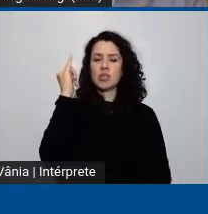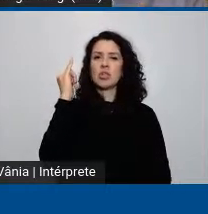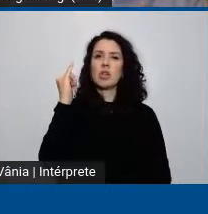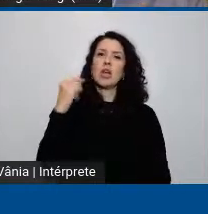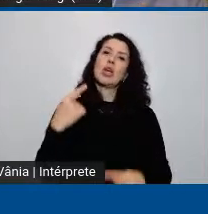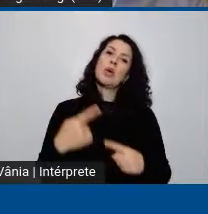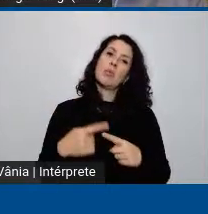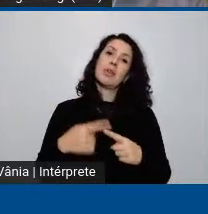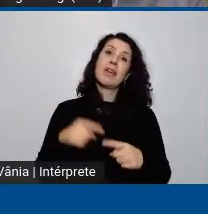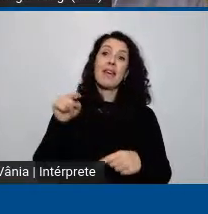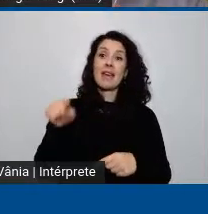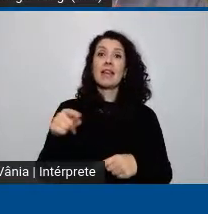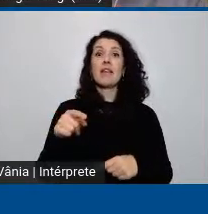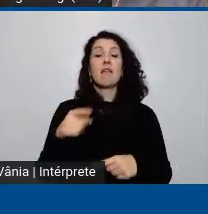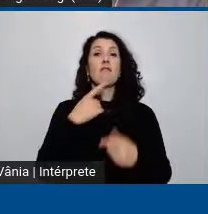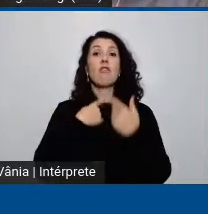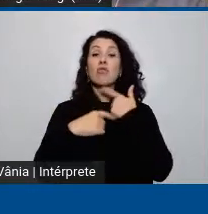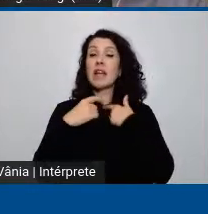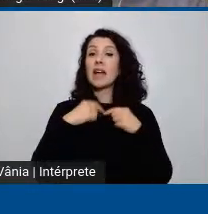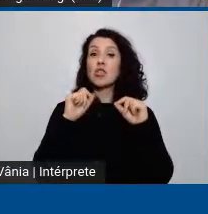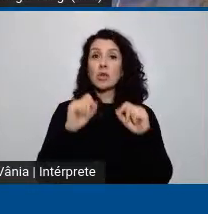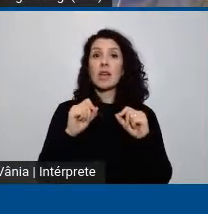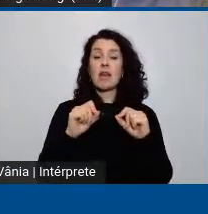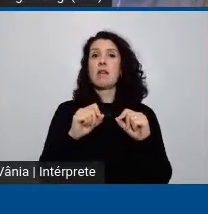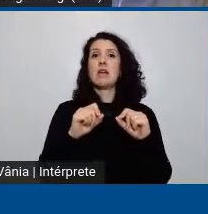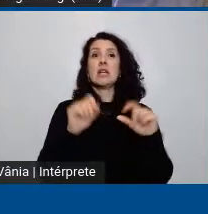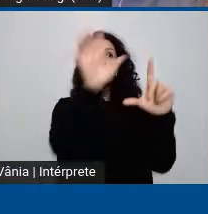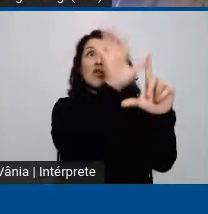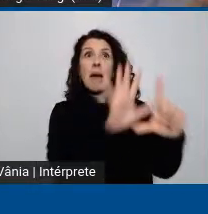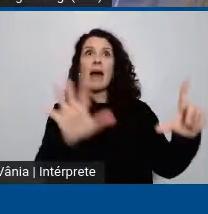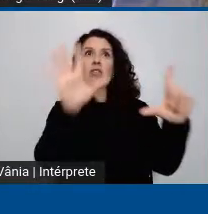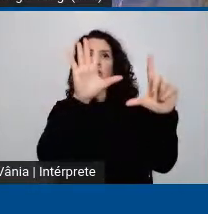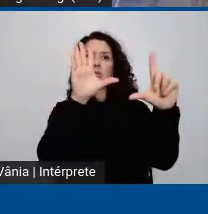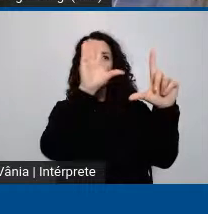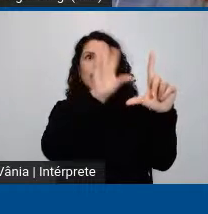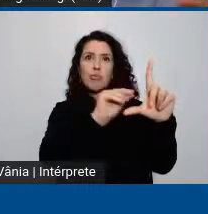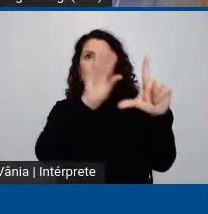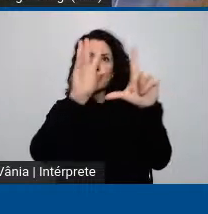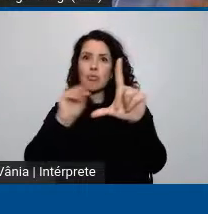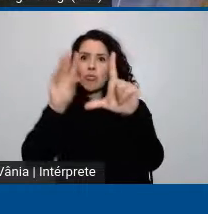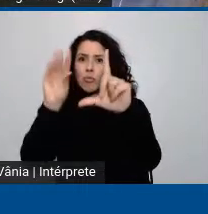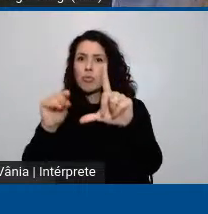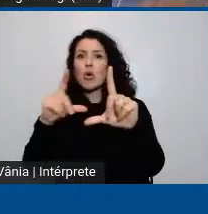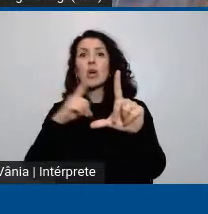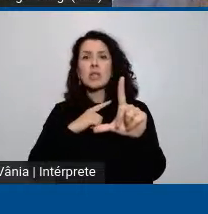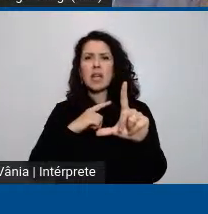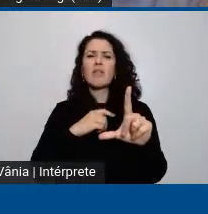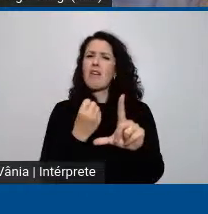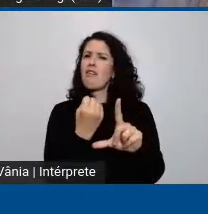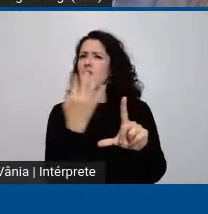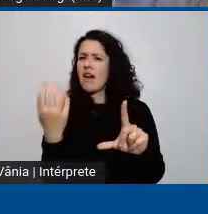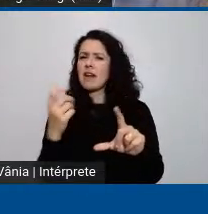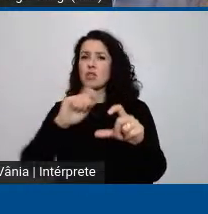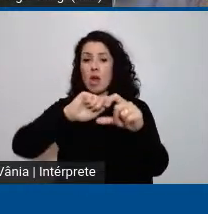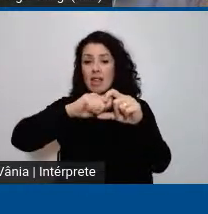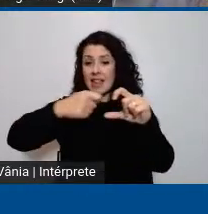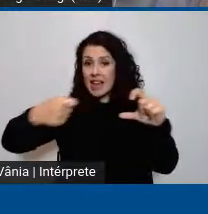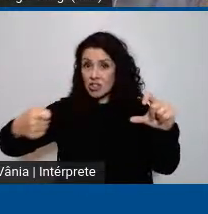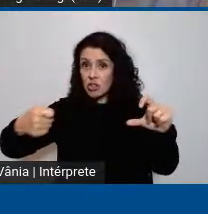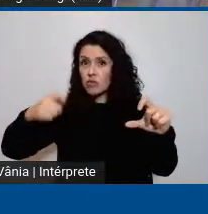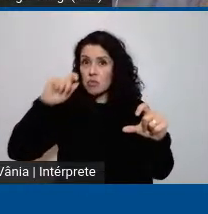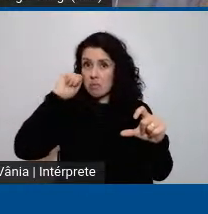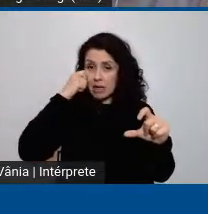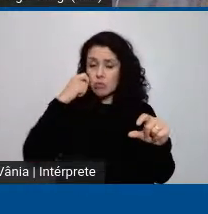Turazzi, vontade panorâmica. Ele produziu muitos panoramas de diversos negativos desde o início da sua